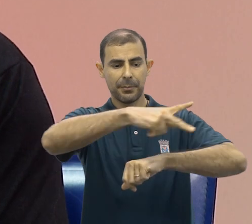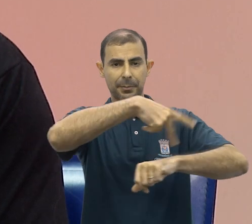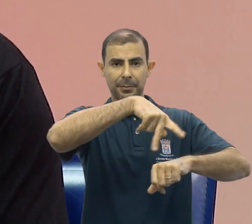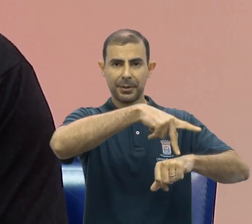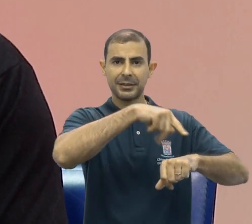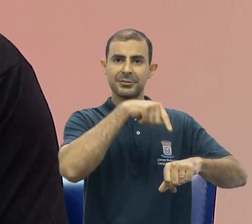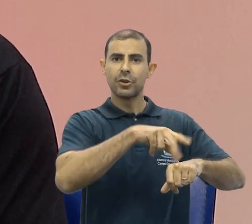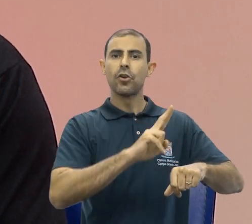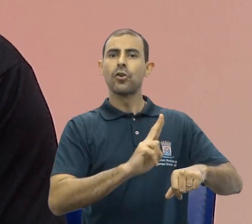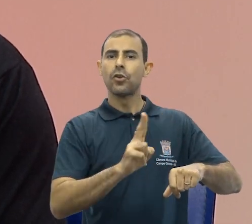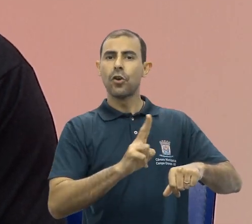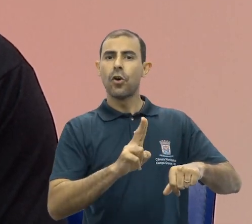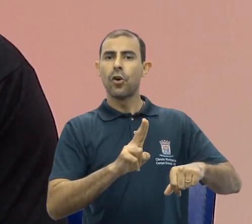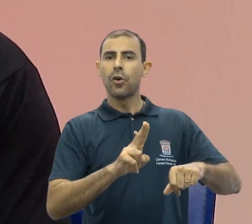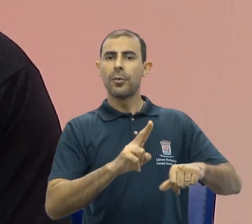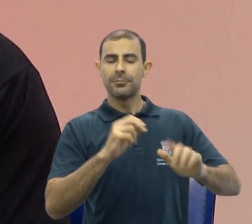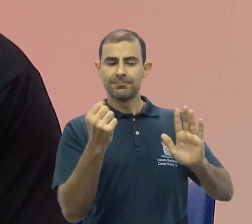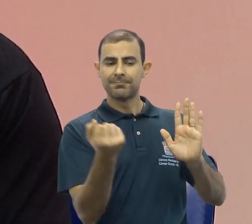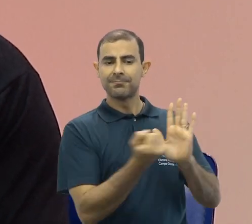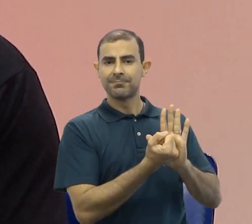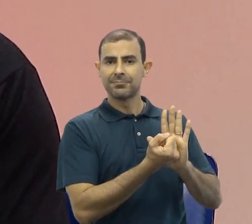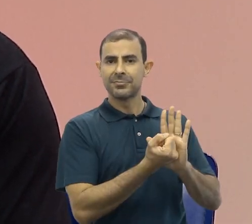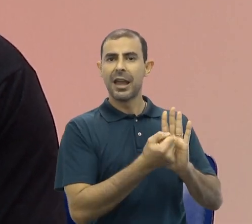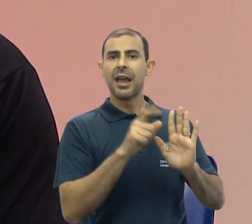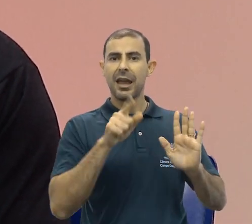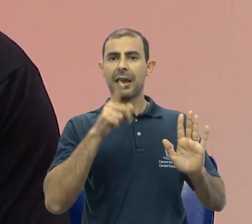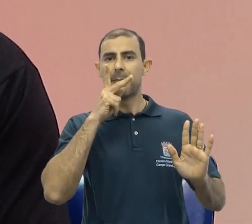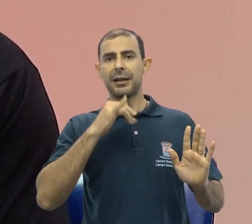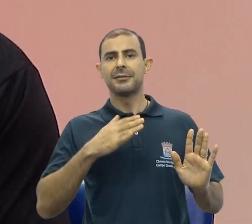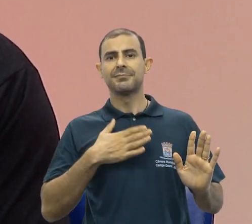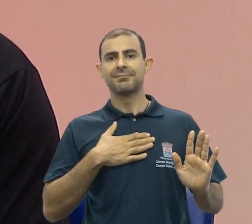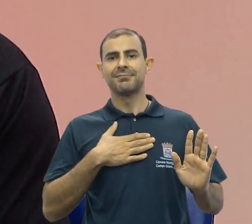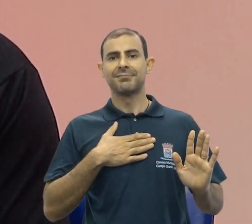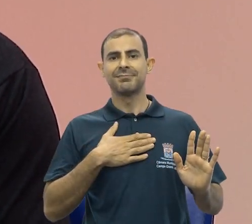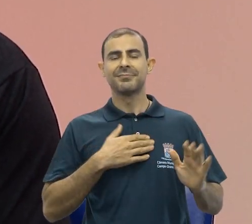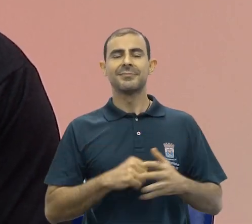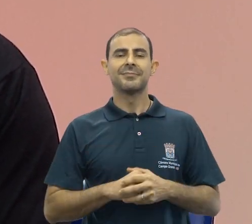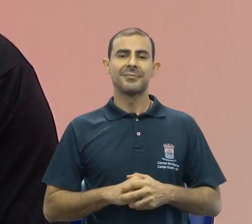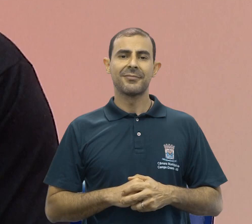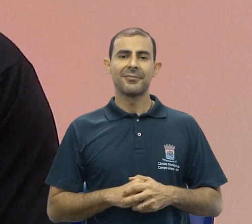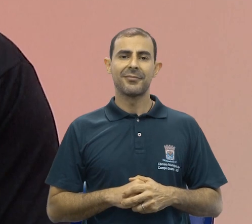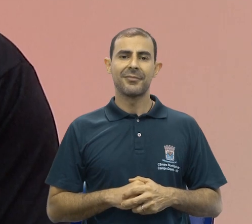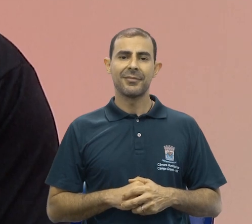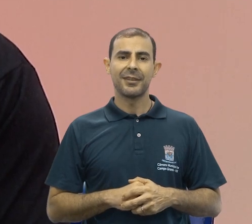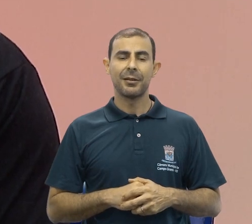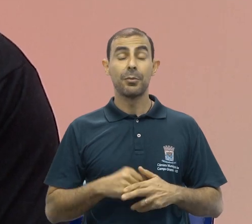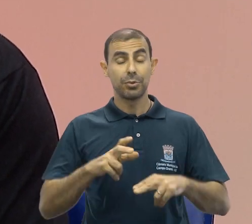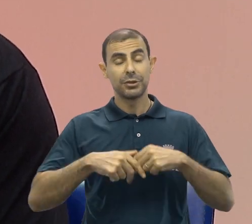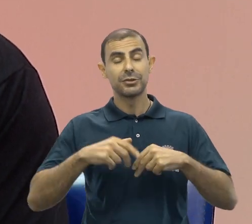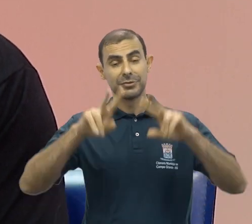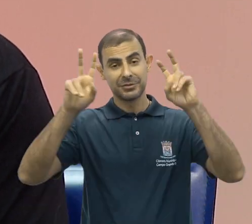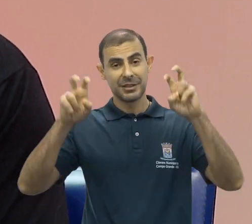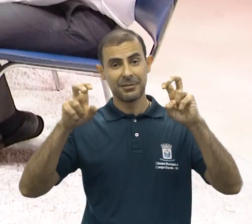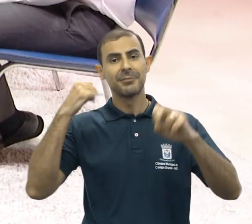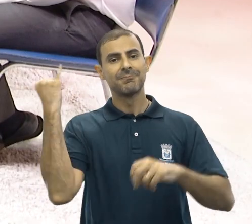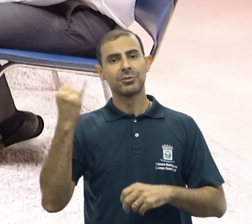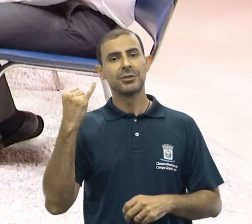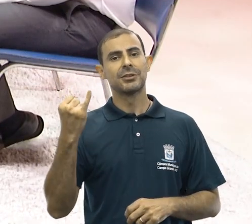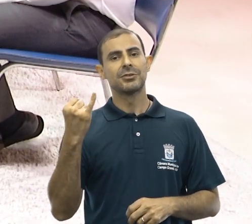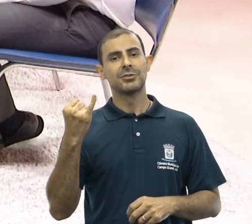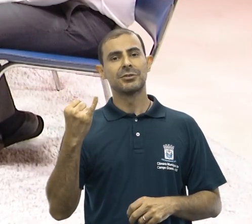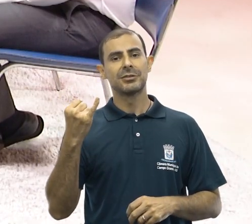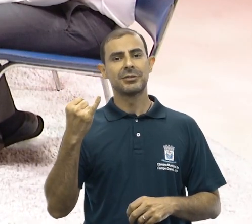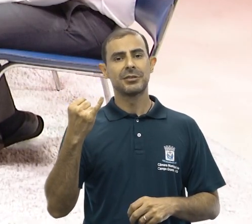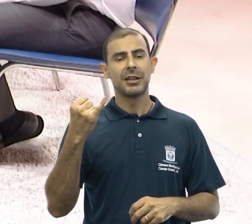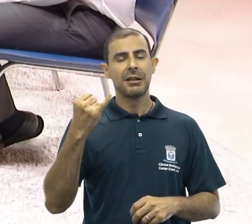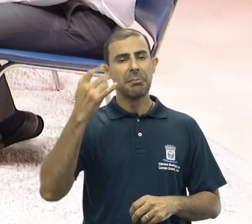uma praça que é Praça José Roberto, que o presidente Carlão batizou esse nome. Então, assim, para mim é muito importante falar sobre esse tema, que